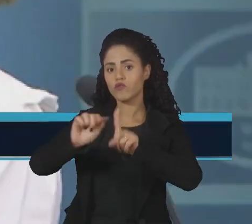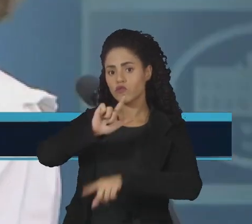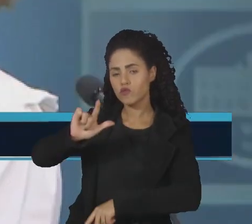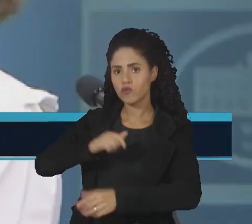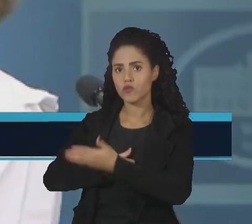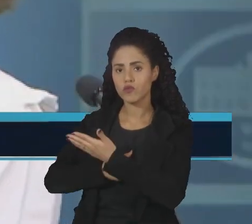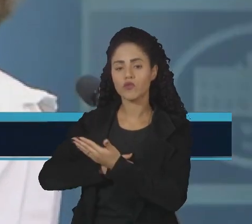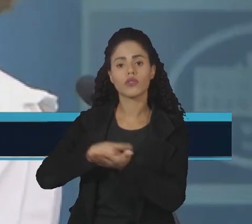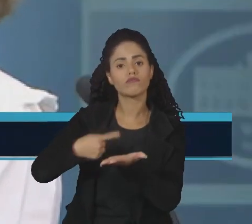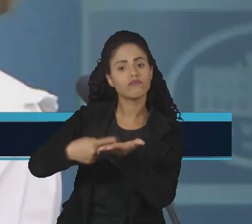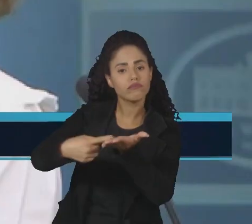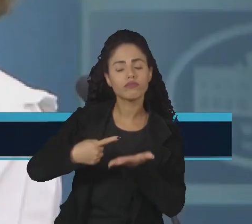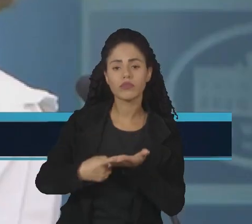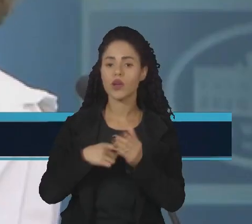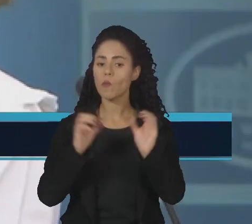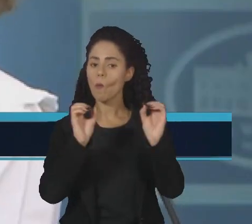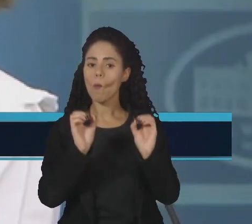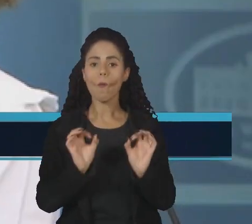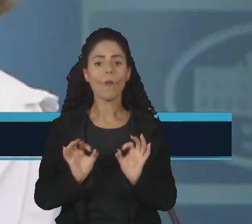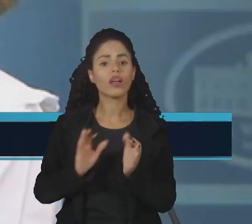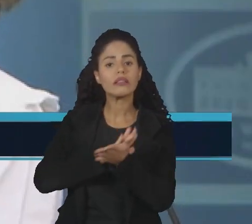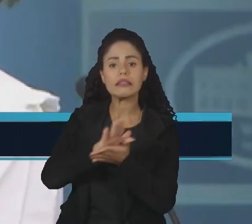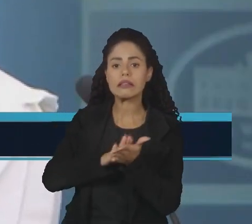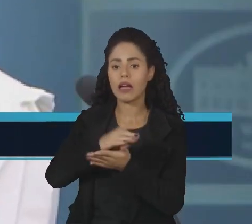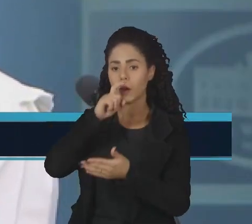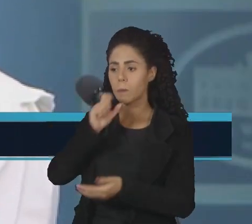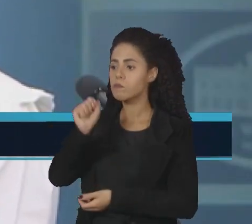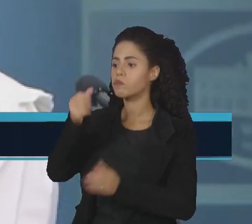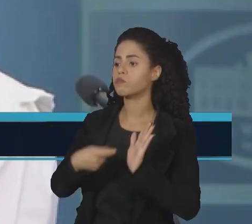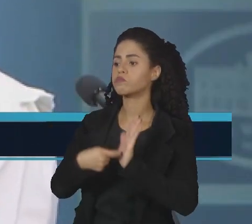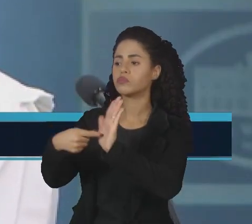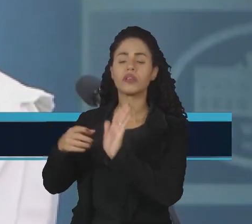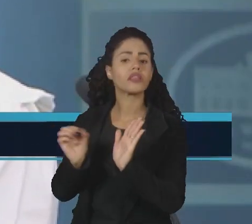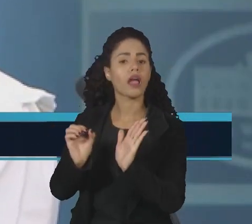foi feita nenhuma oferta específica a Maduro.